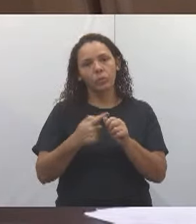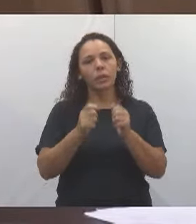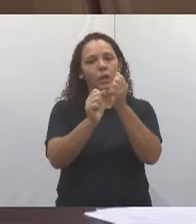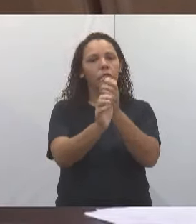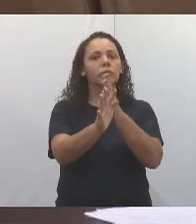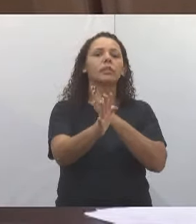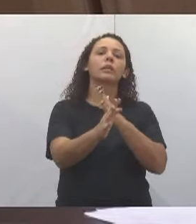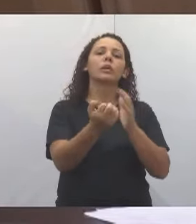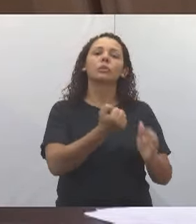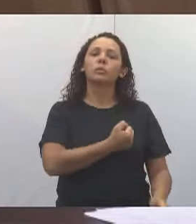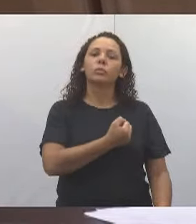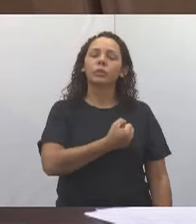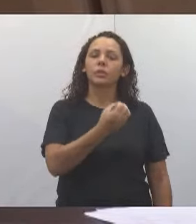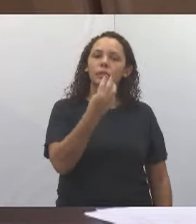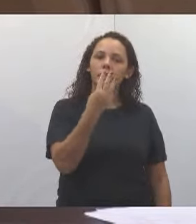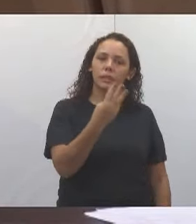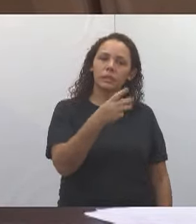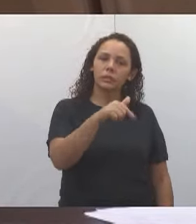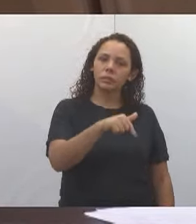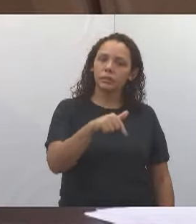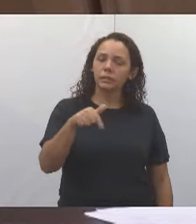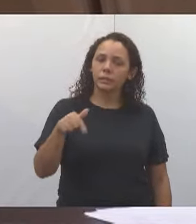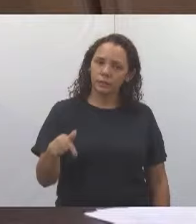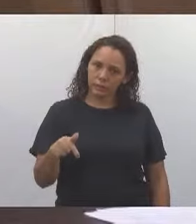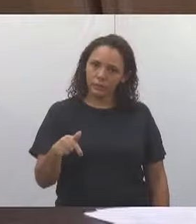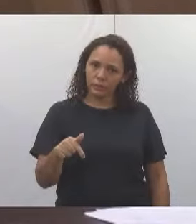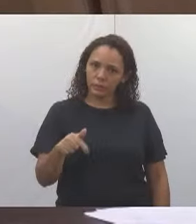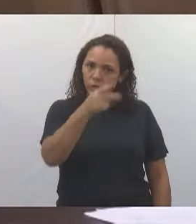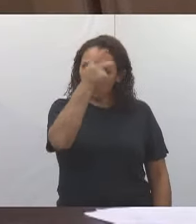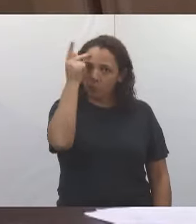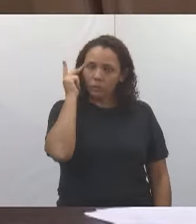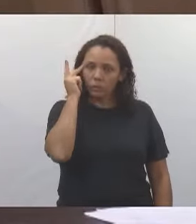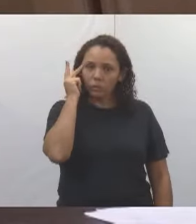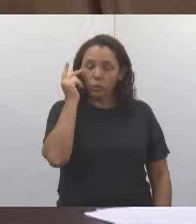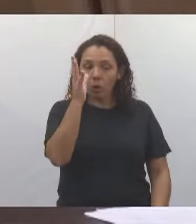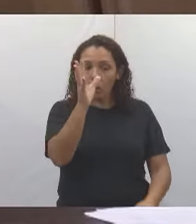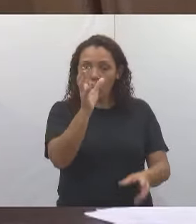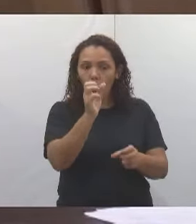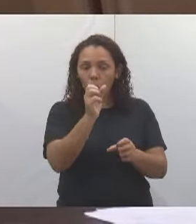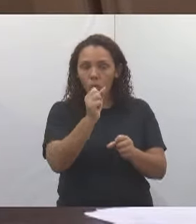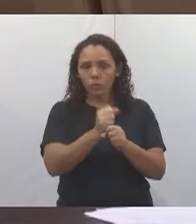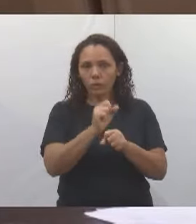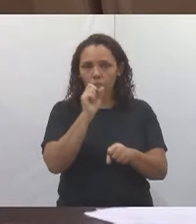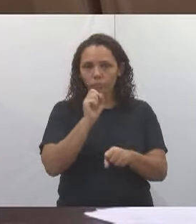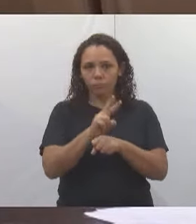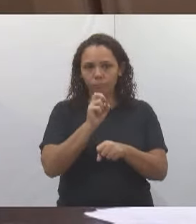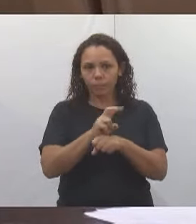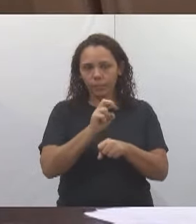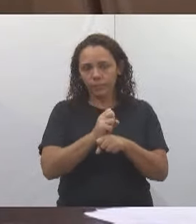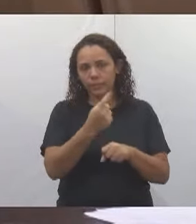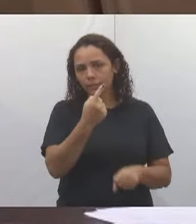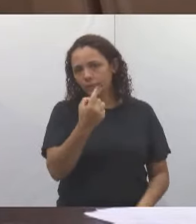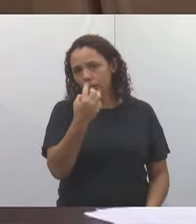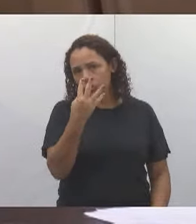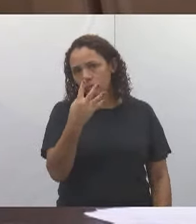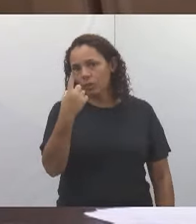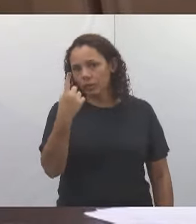377 de uma fila de espera de 141 vagas. E ficou